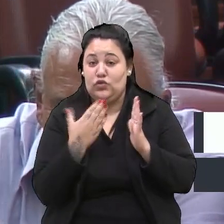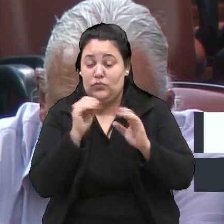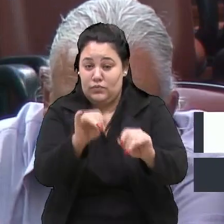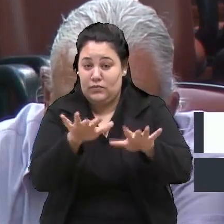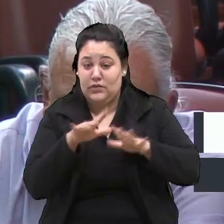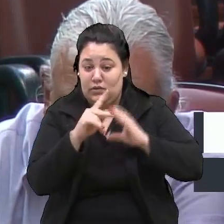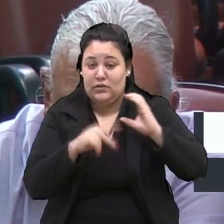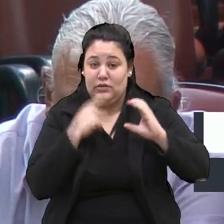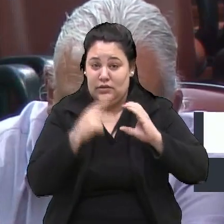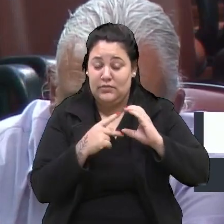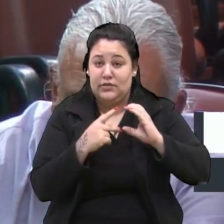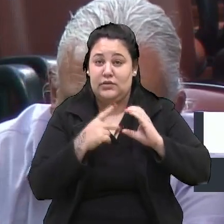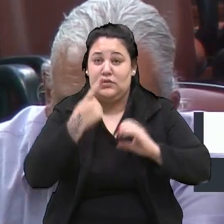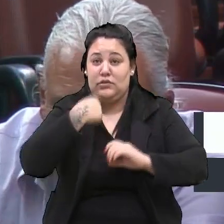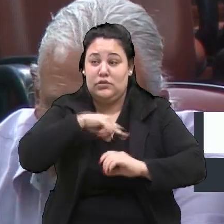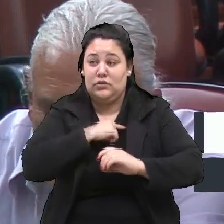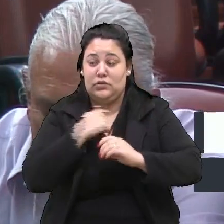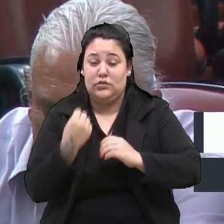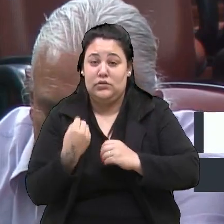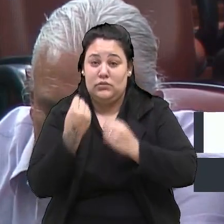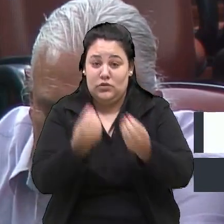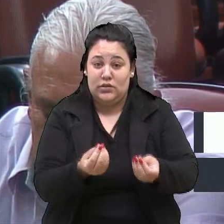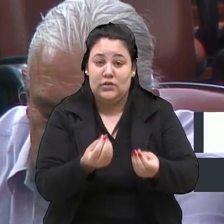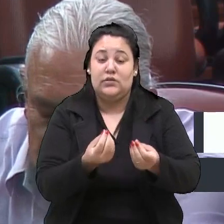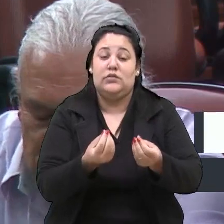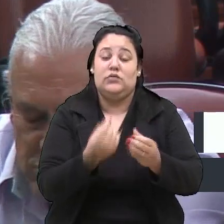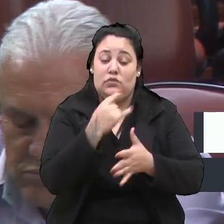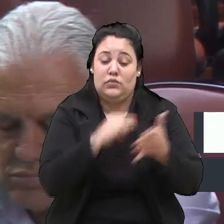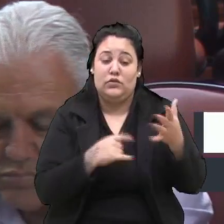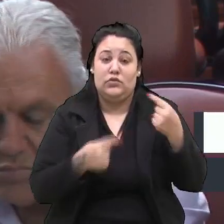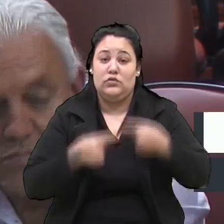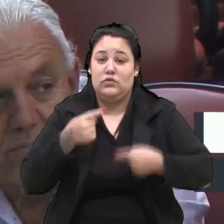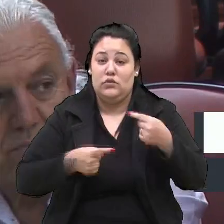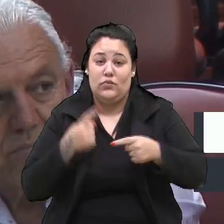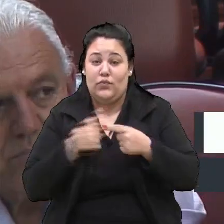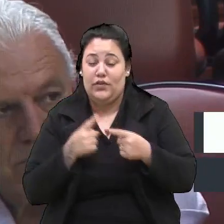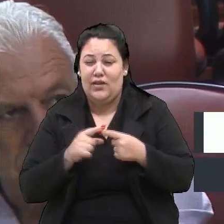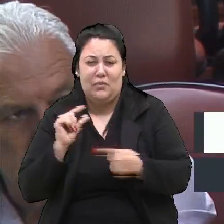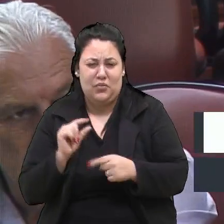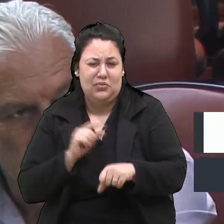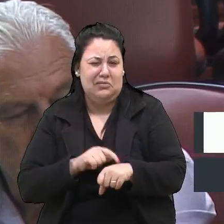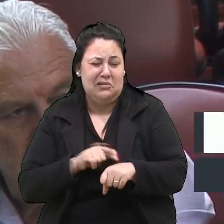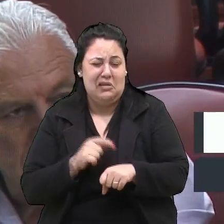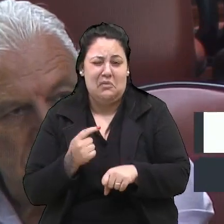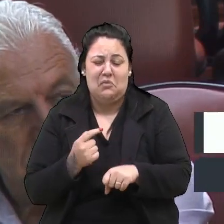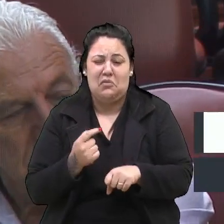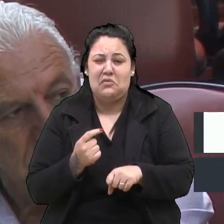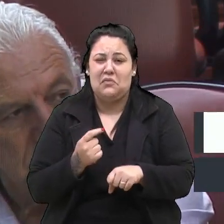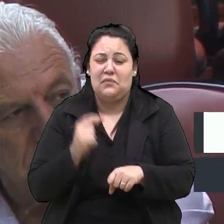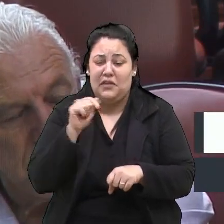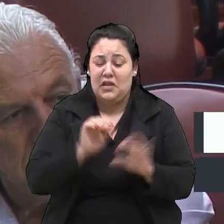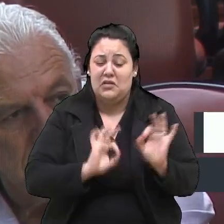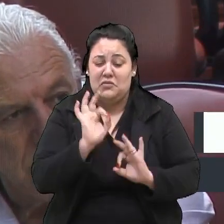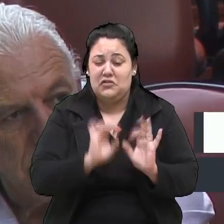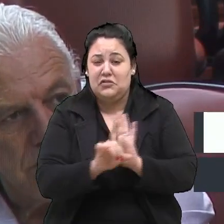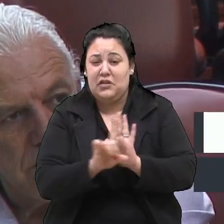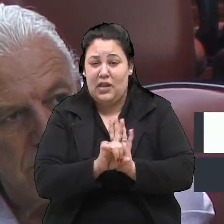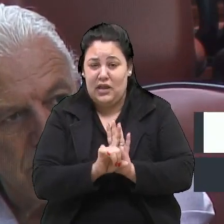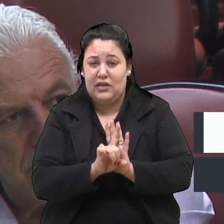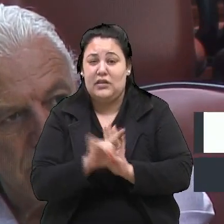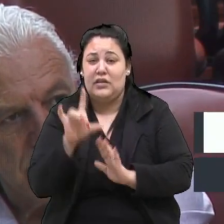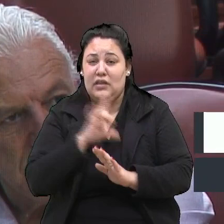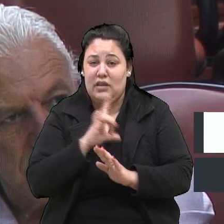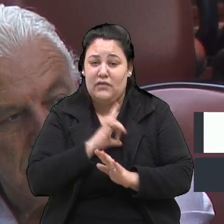gente colocasse em discussão, porque recentemente esse projeto de lei passou por uma